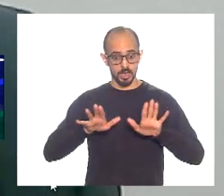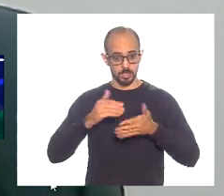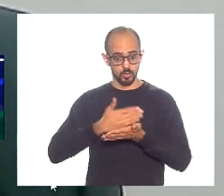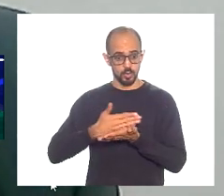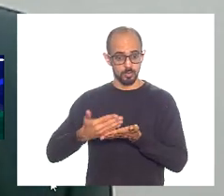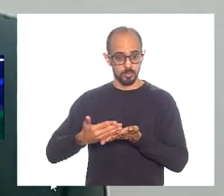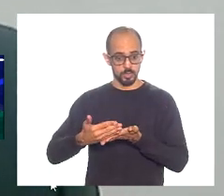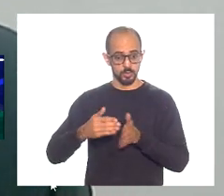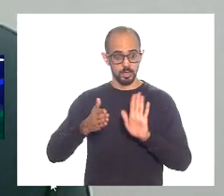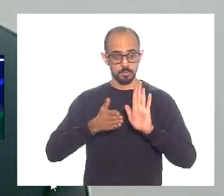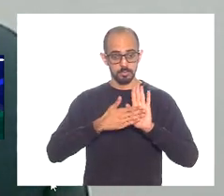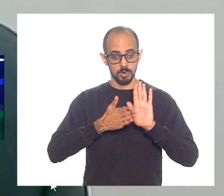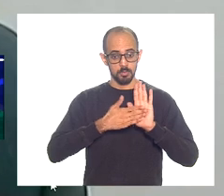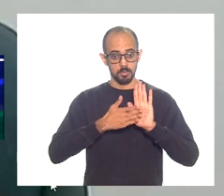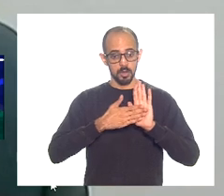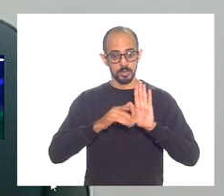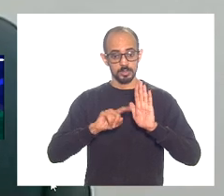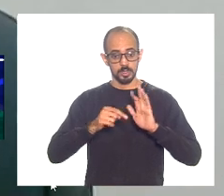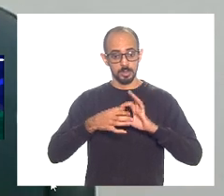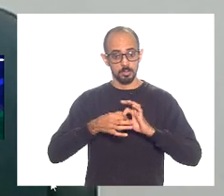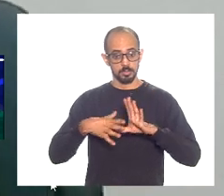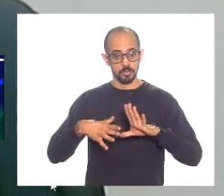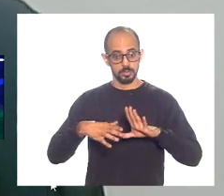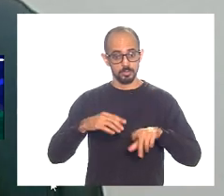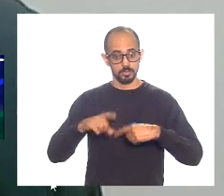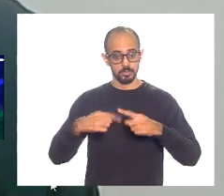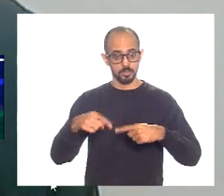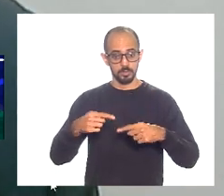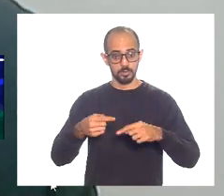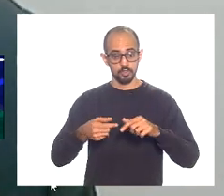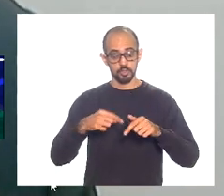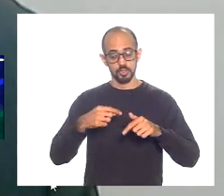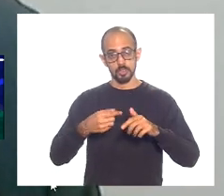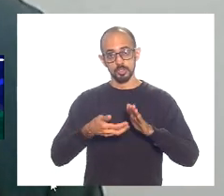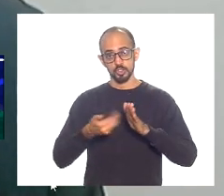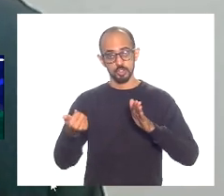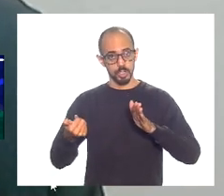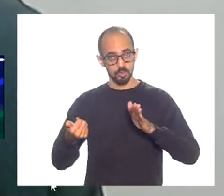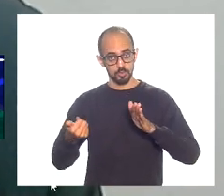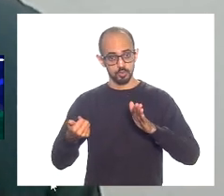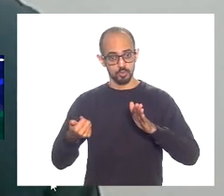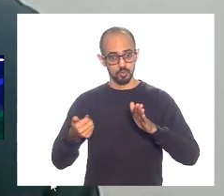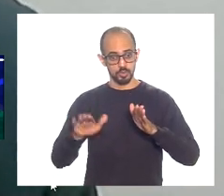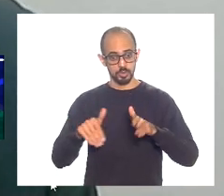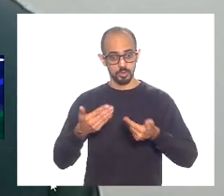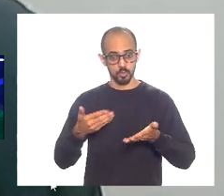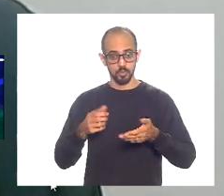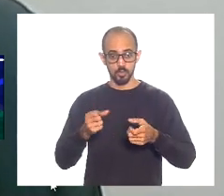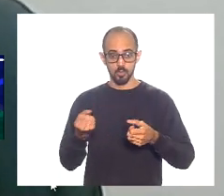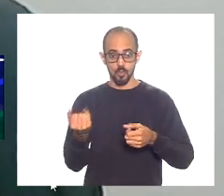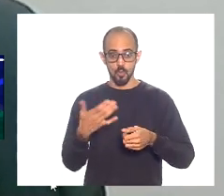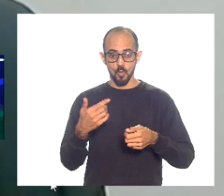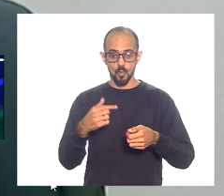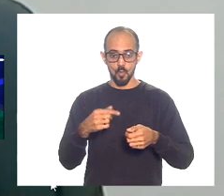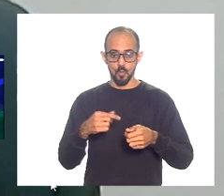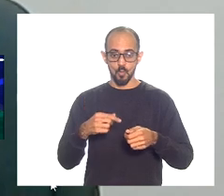a proposta era que ele seria autorizativo, e depois nós retiramos. Então, quando a lei propõe, que dispõe sobre a